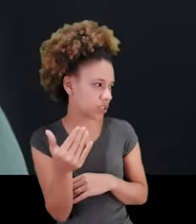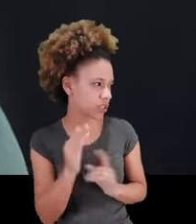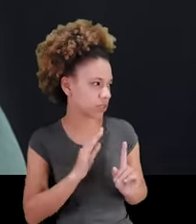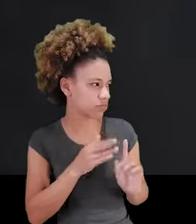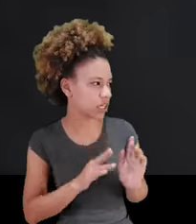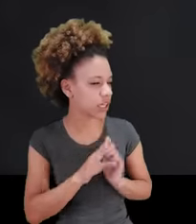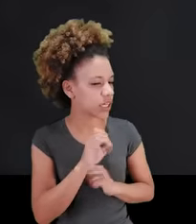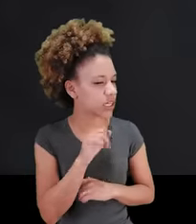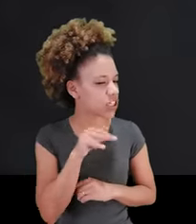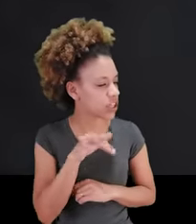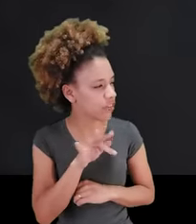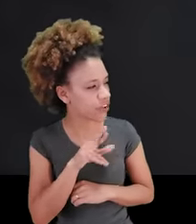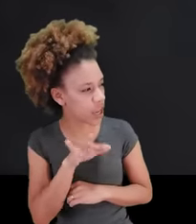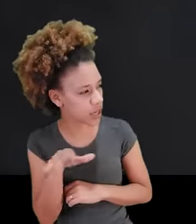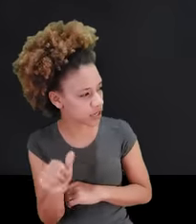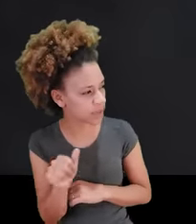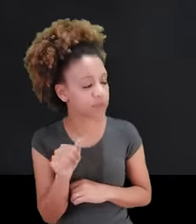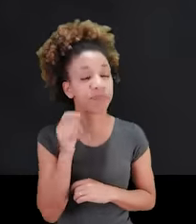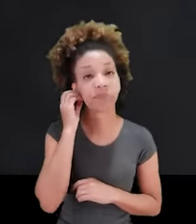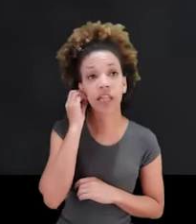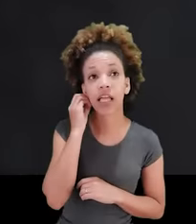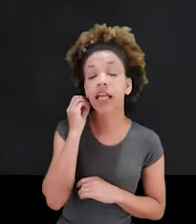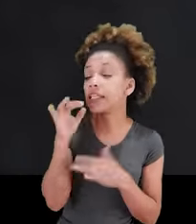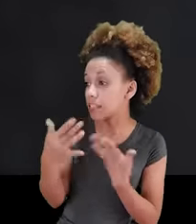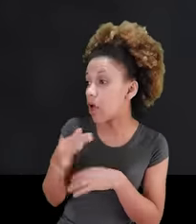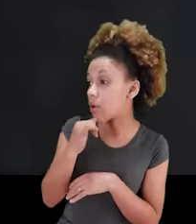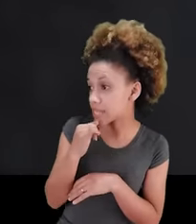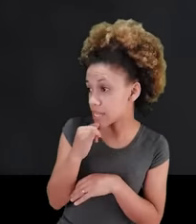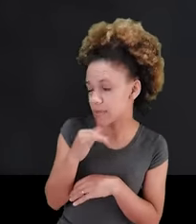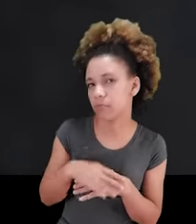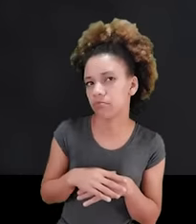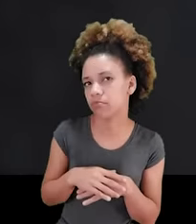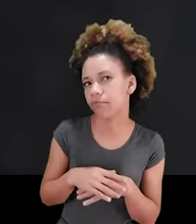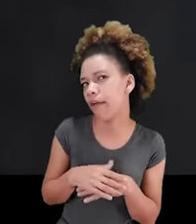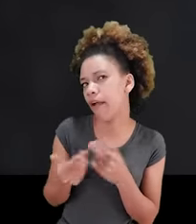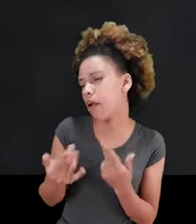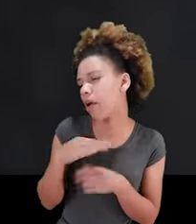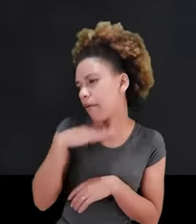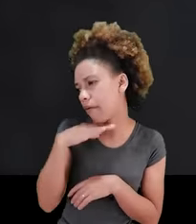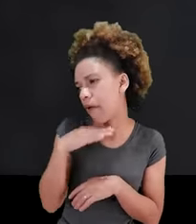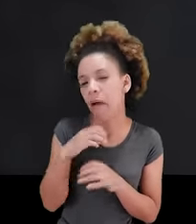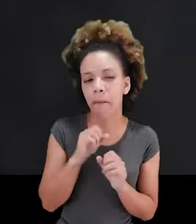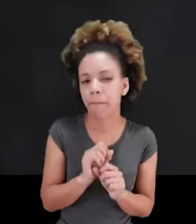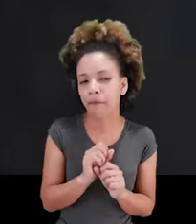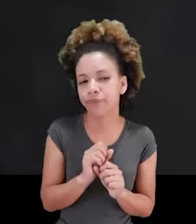seria a Cristina Ferreira. A Cristina Ferreira é um exemplo. É como a Anitta. Podes não respeitar,